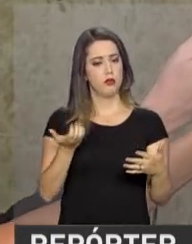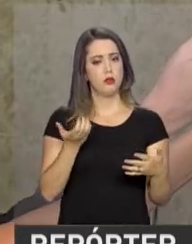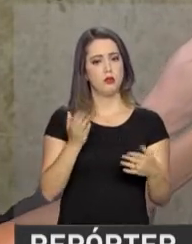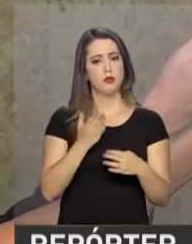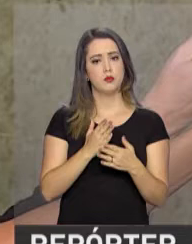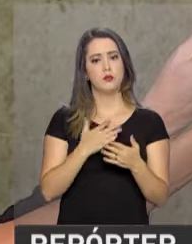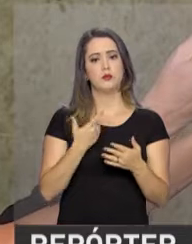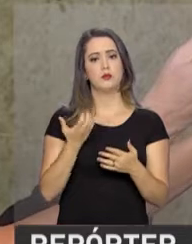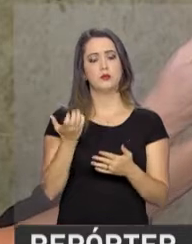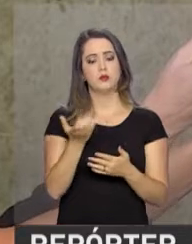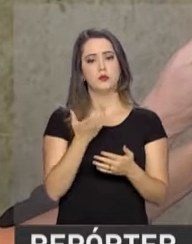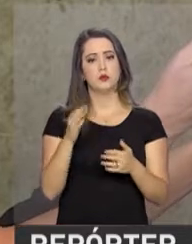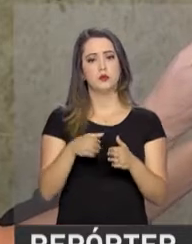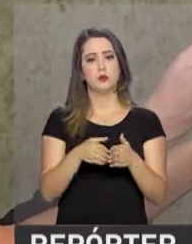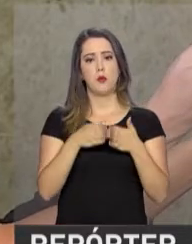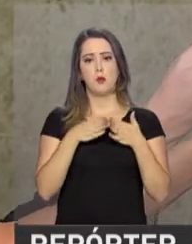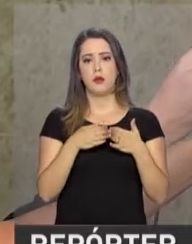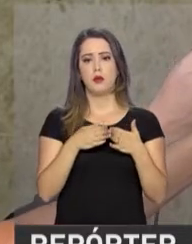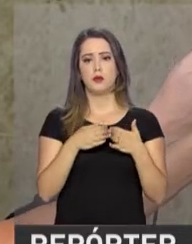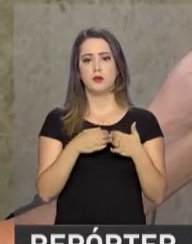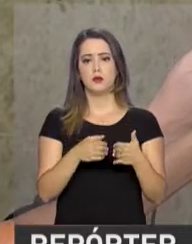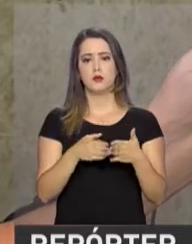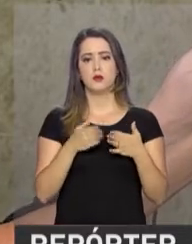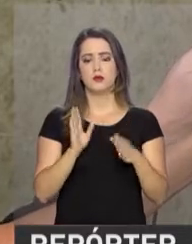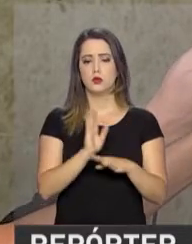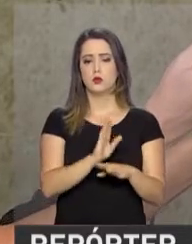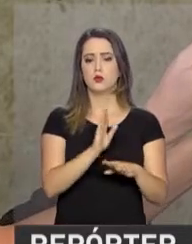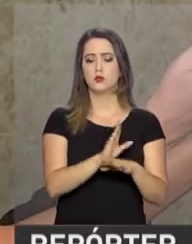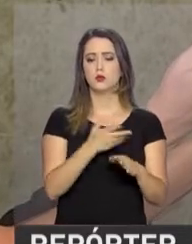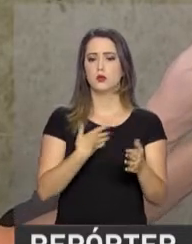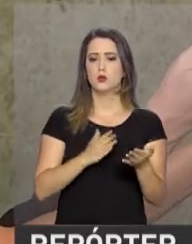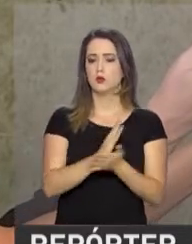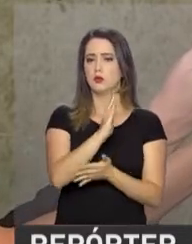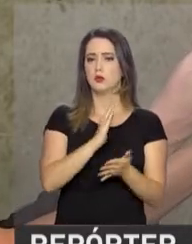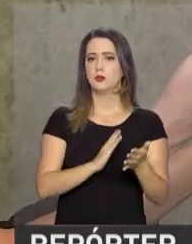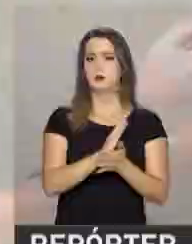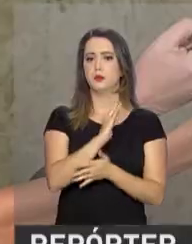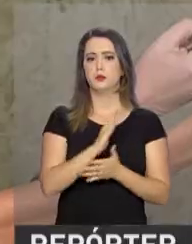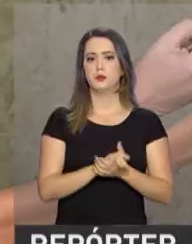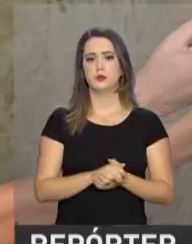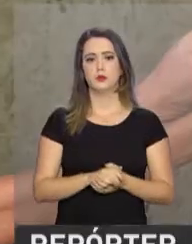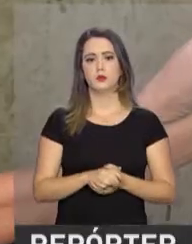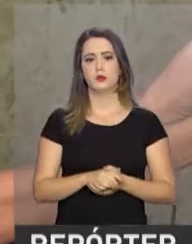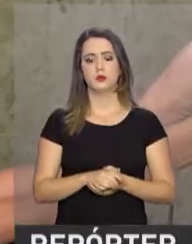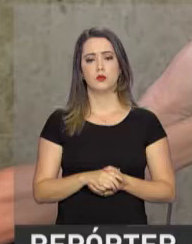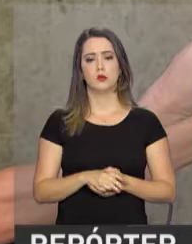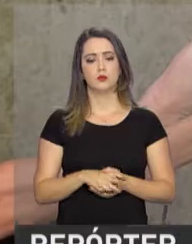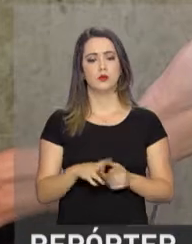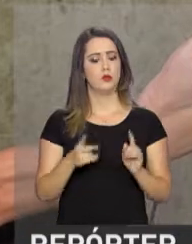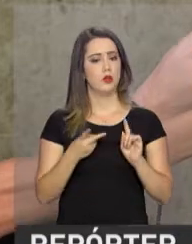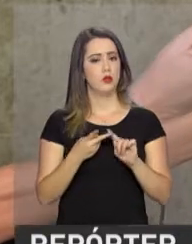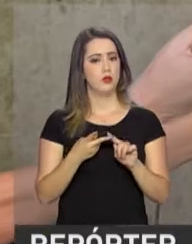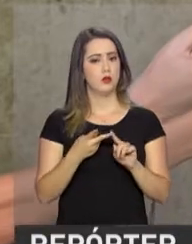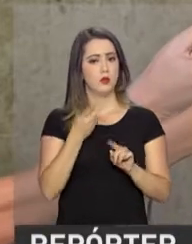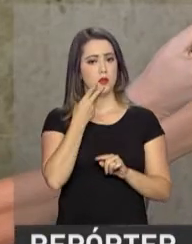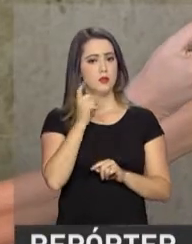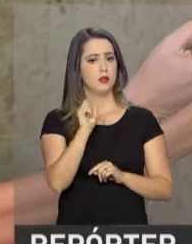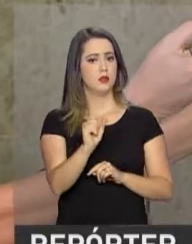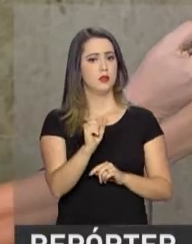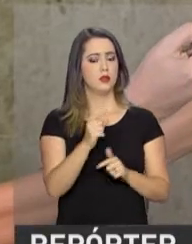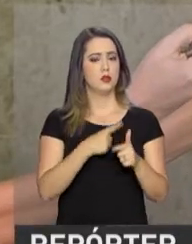gostaria que deseja e pretende contribuir para que sejam aprovados nós estamos tratando de questões